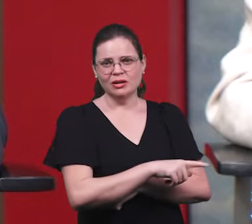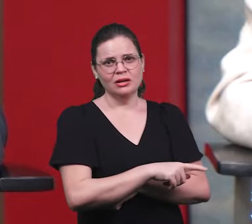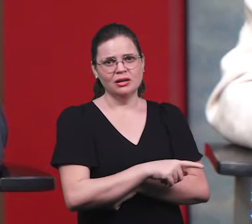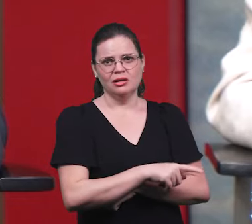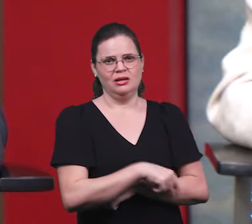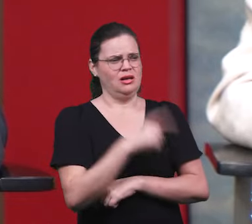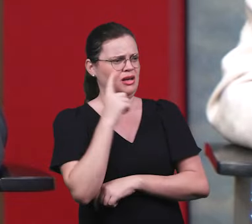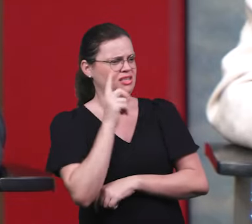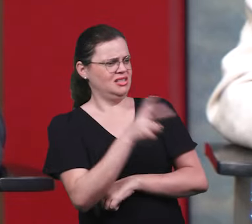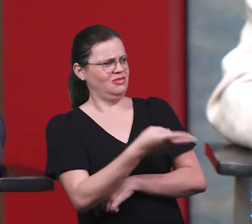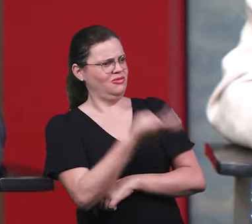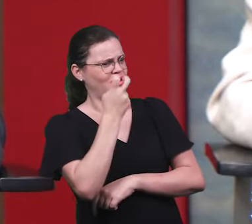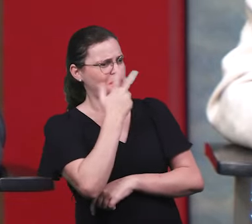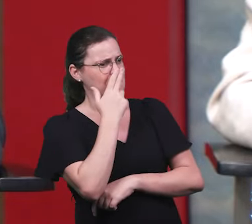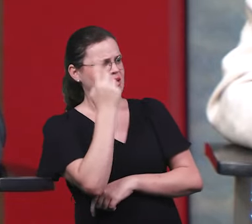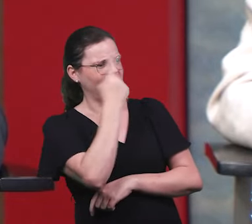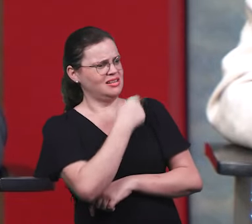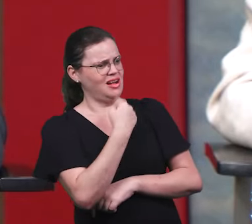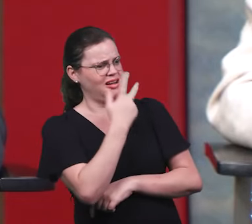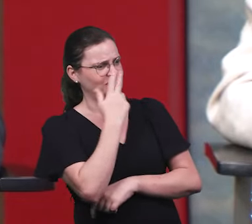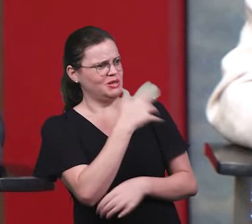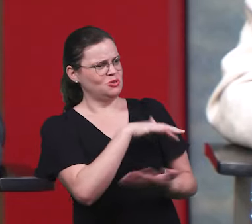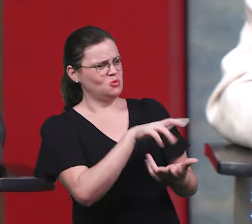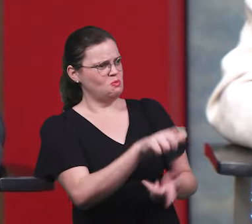ele, a aparência de ímpio, ele não dá